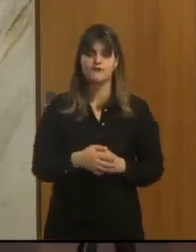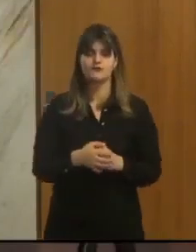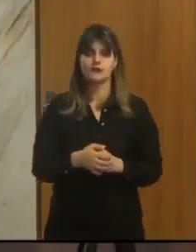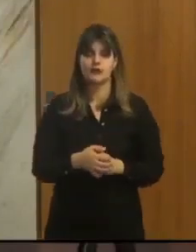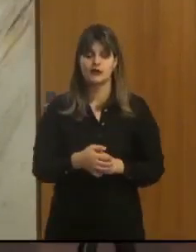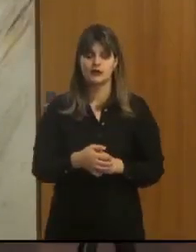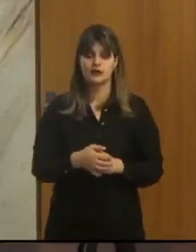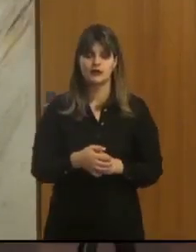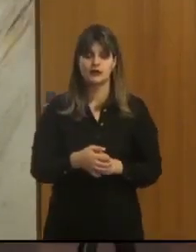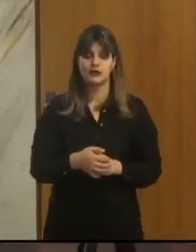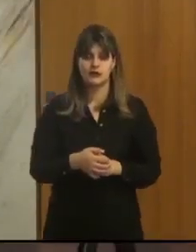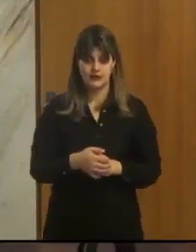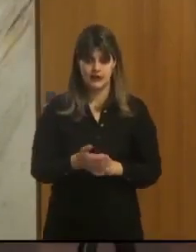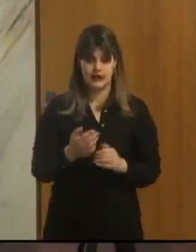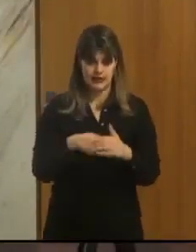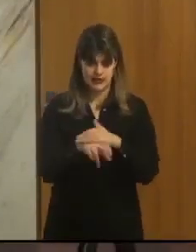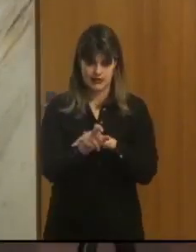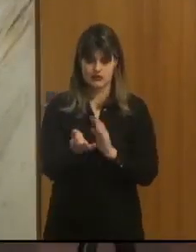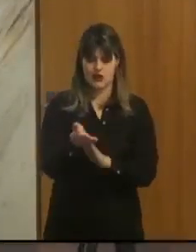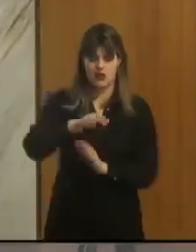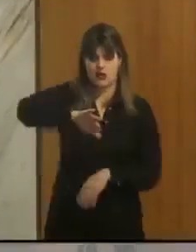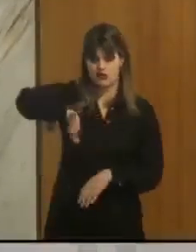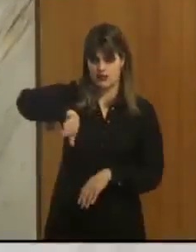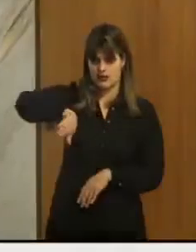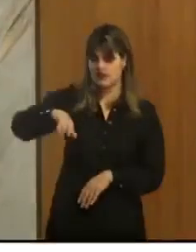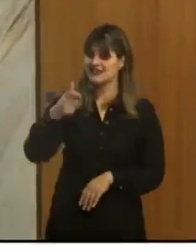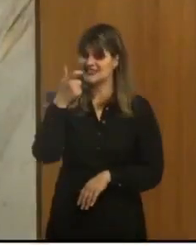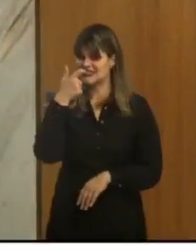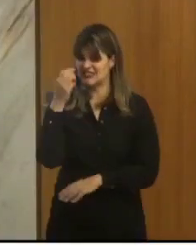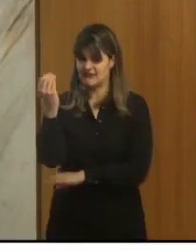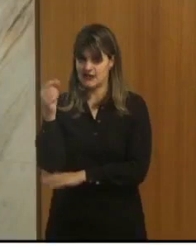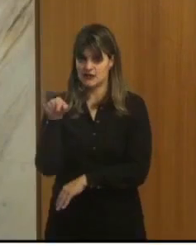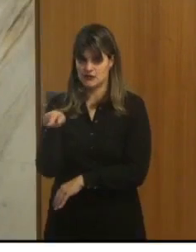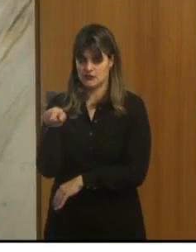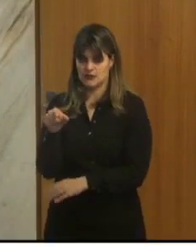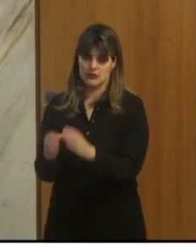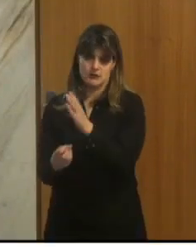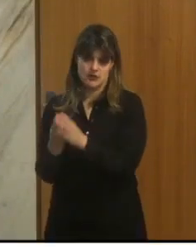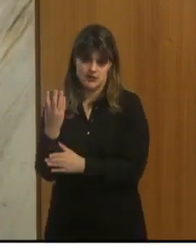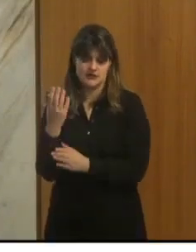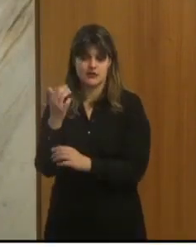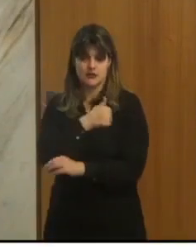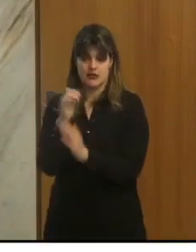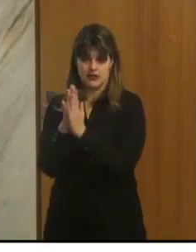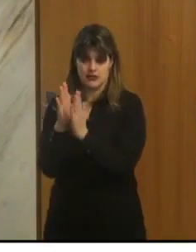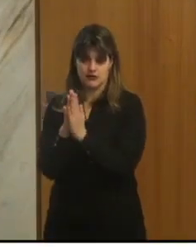igreja, entramos, do lado direito temos uma lápide fundacional e do lado esquerdo temos outra lápide